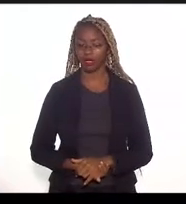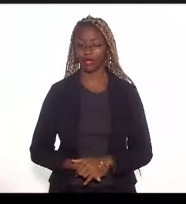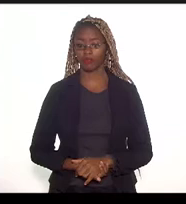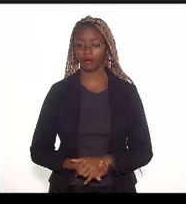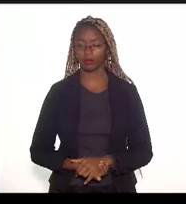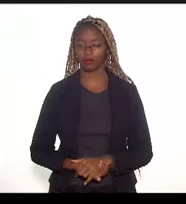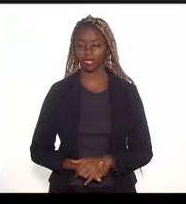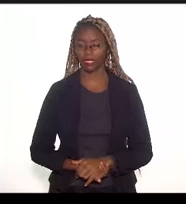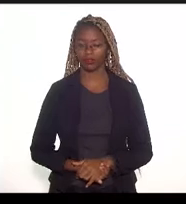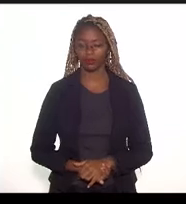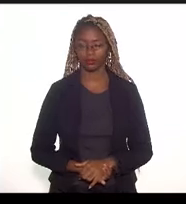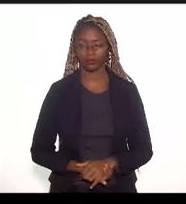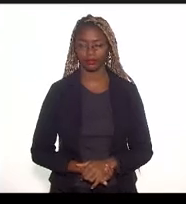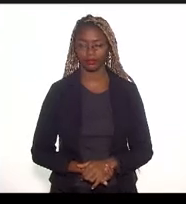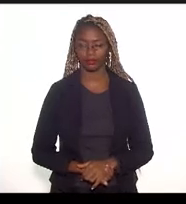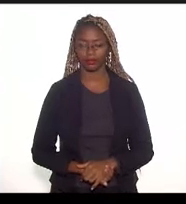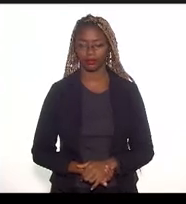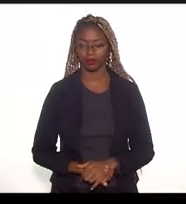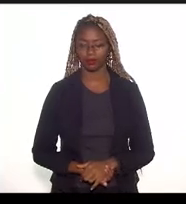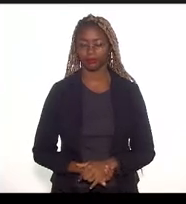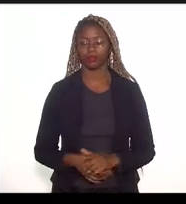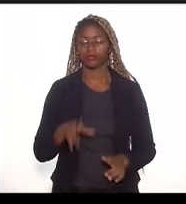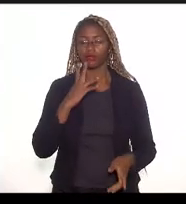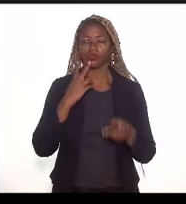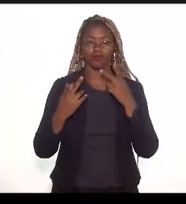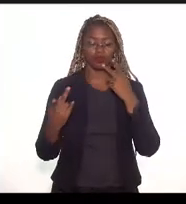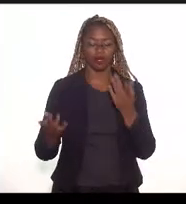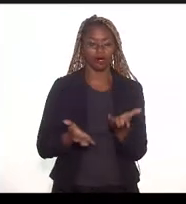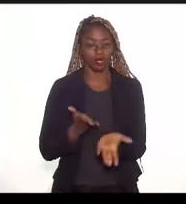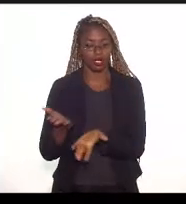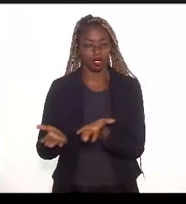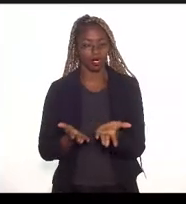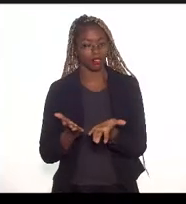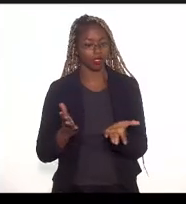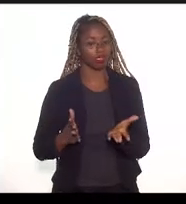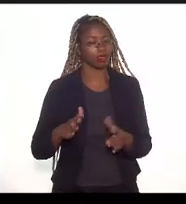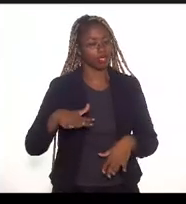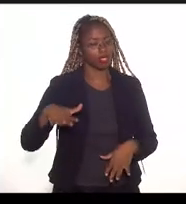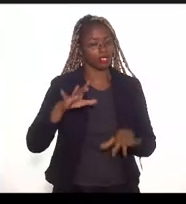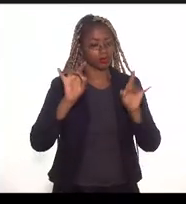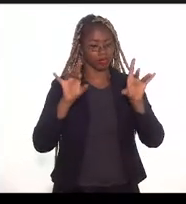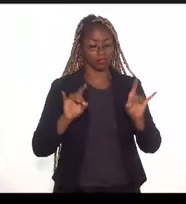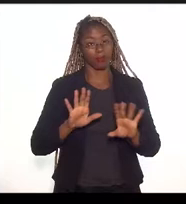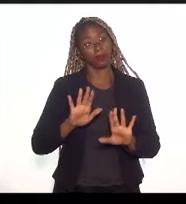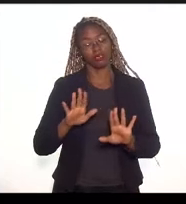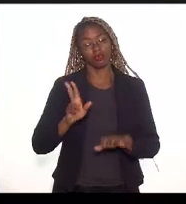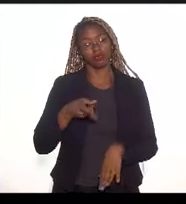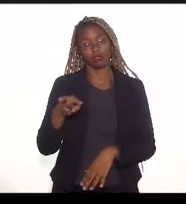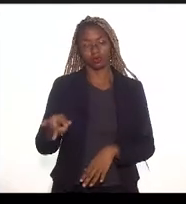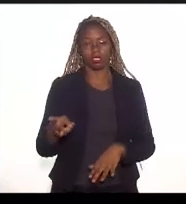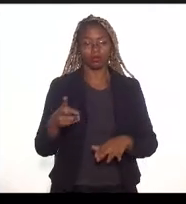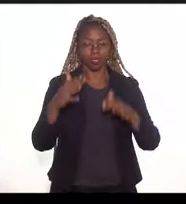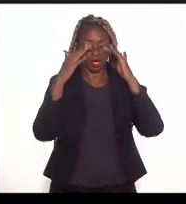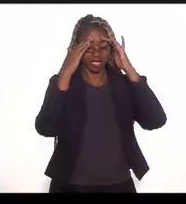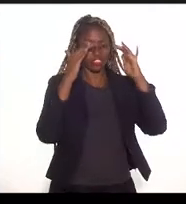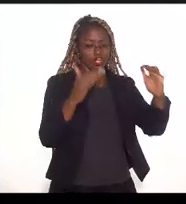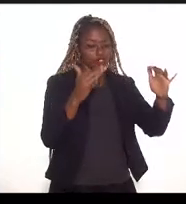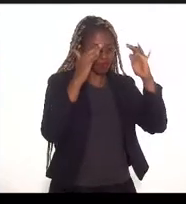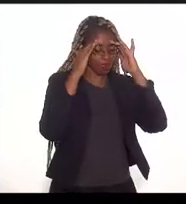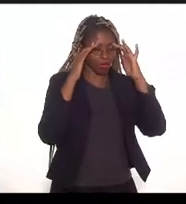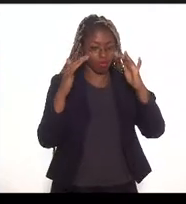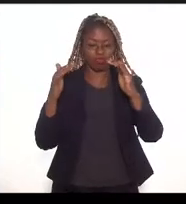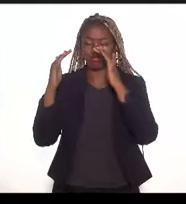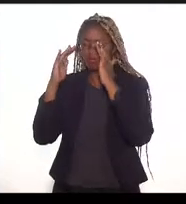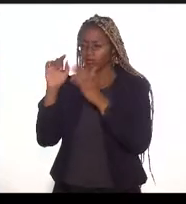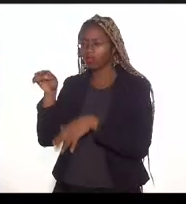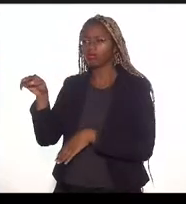as legislações que tratam de tratamento tributário especial, óbvio que sempre respeitando as restrições que o Estado do Rio de Janeiro se encontra